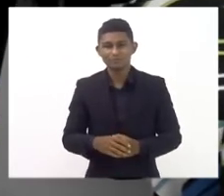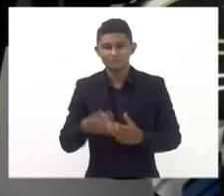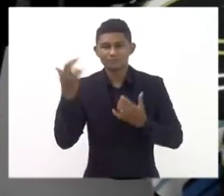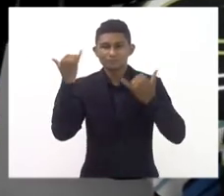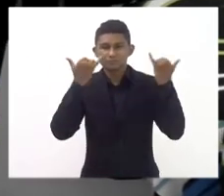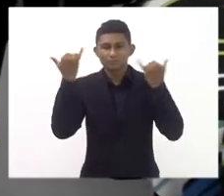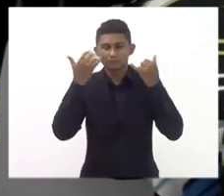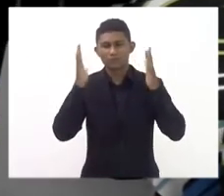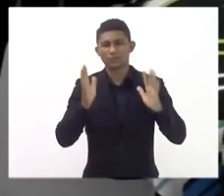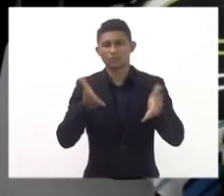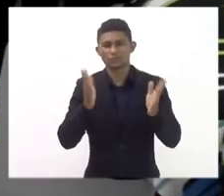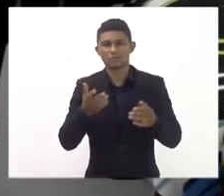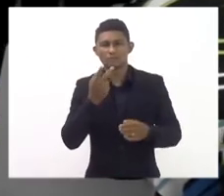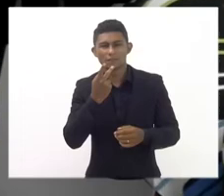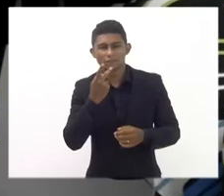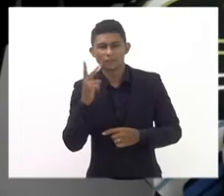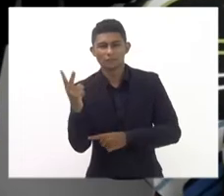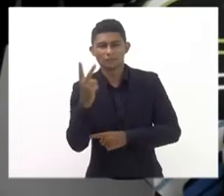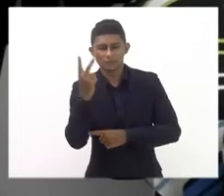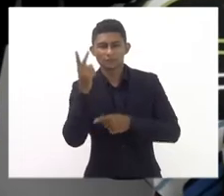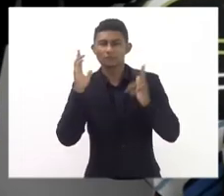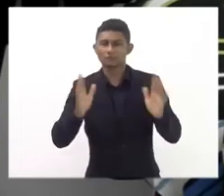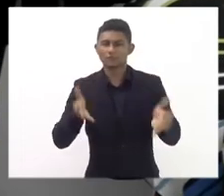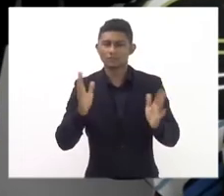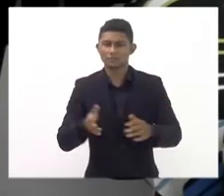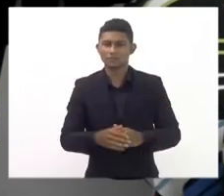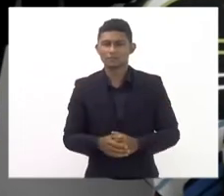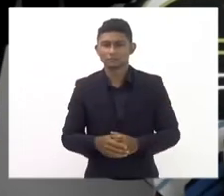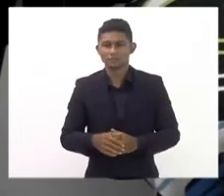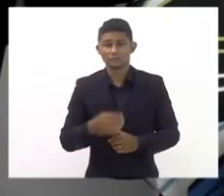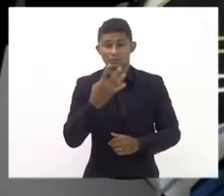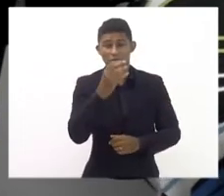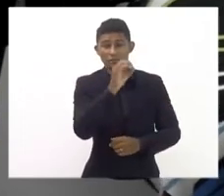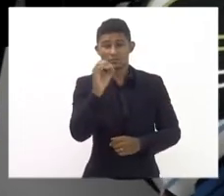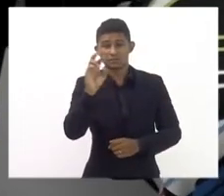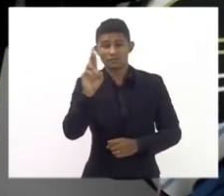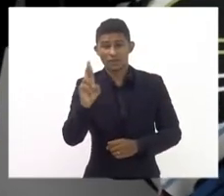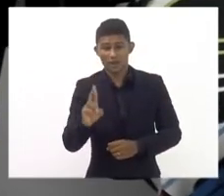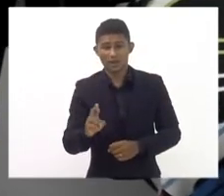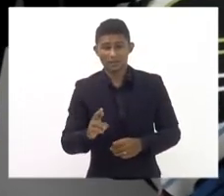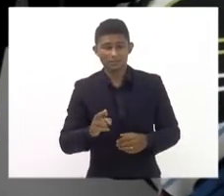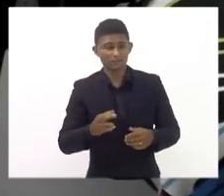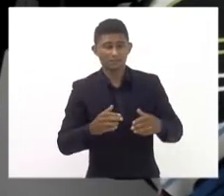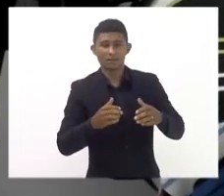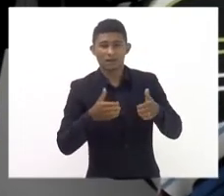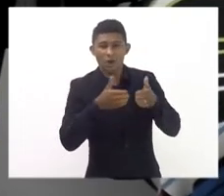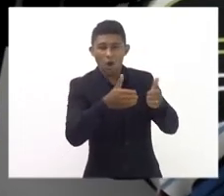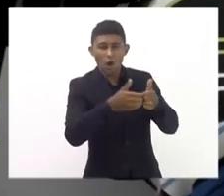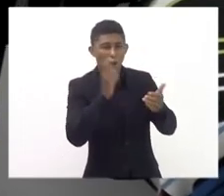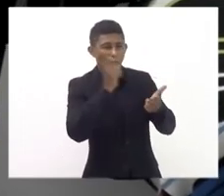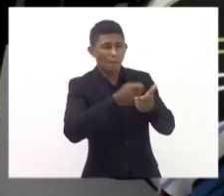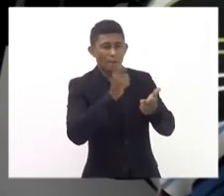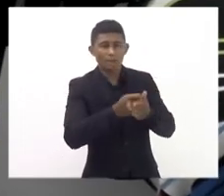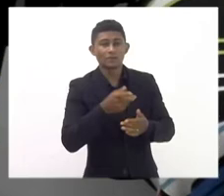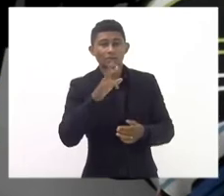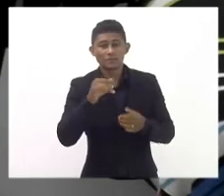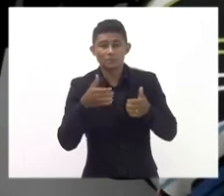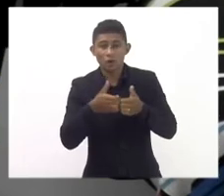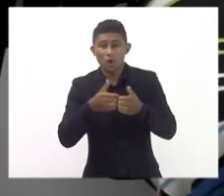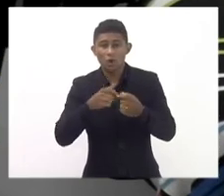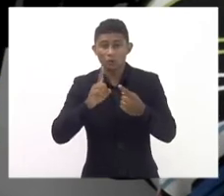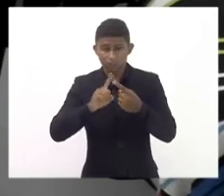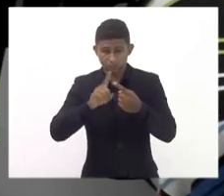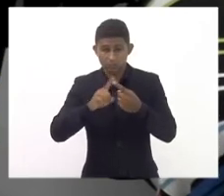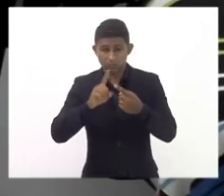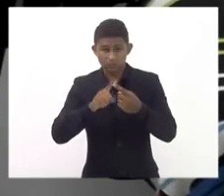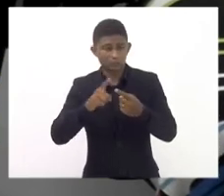dados, alguns valores, né? Enfim, mais de R$400 de passagem. Isso se a gente considerar uma passagem de ida e volta do ônibus de 4 e